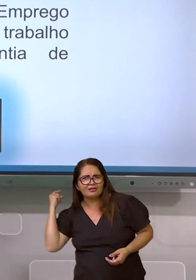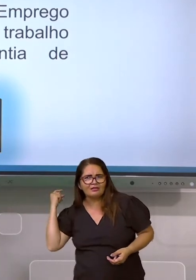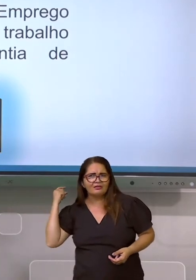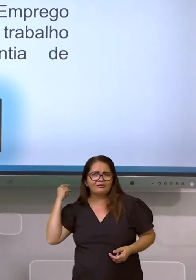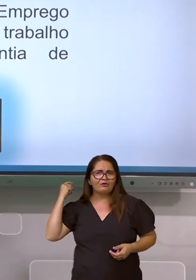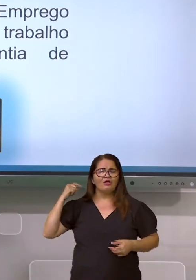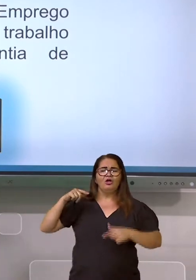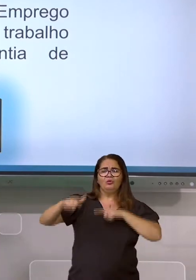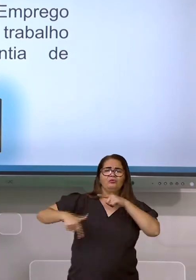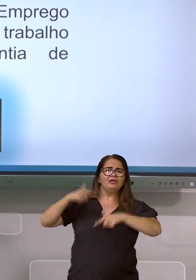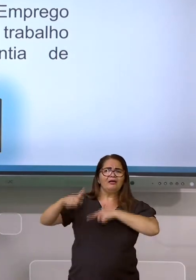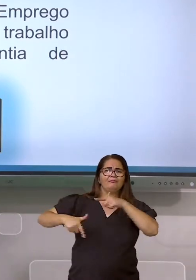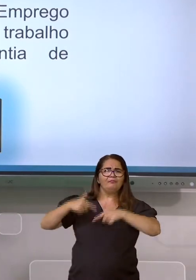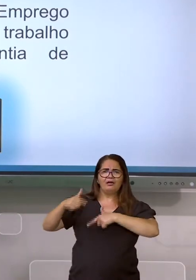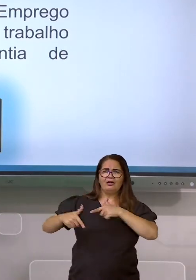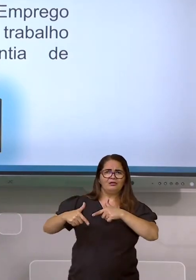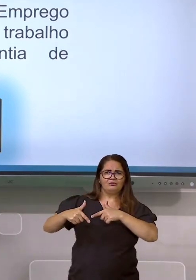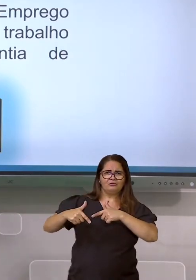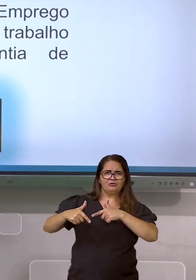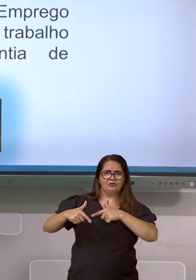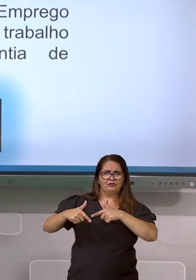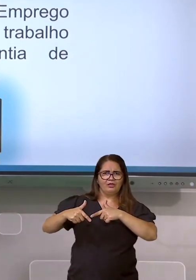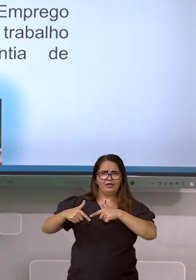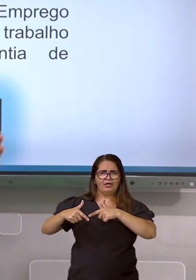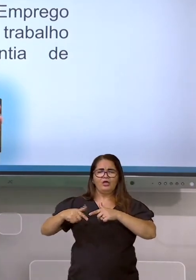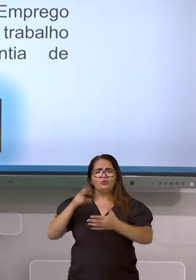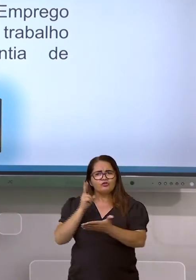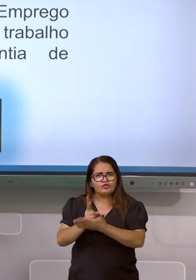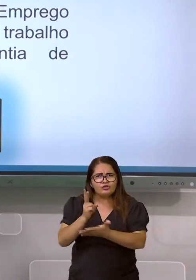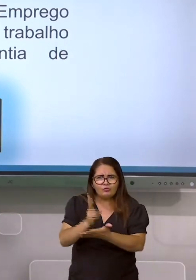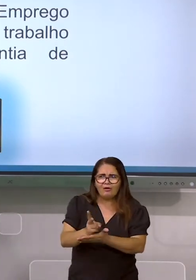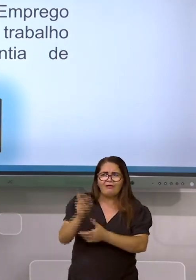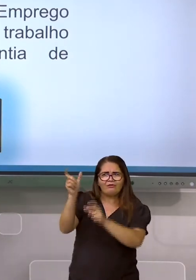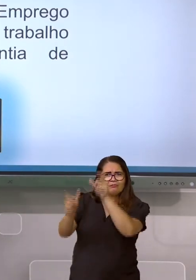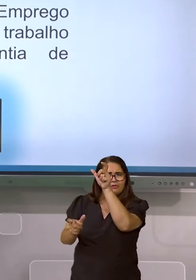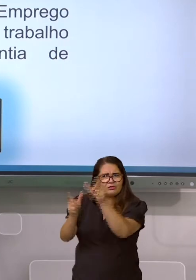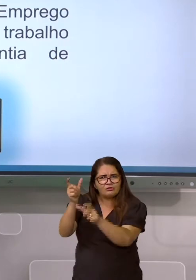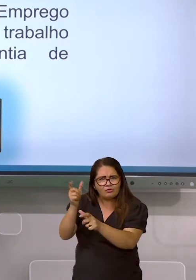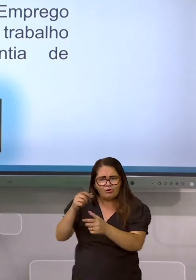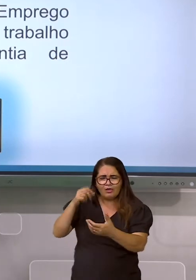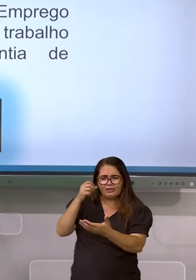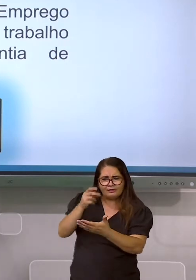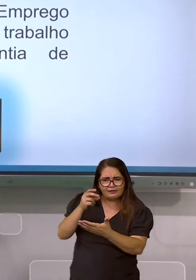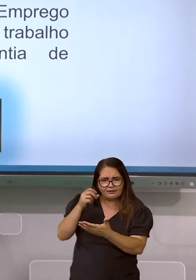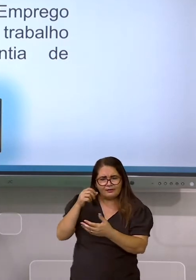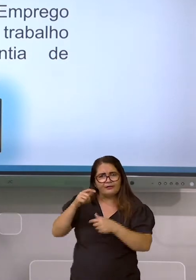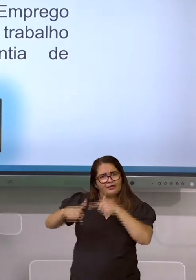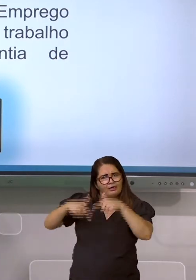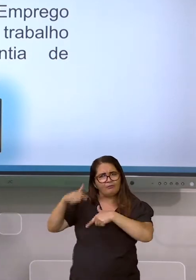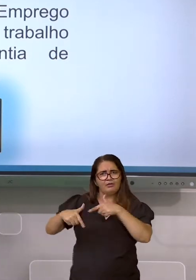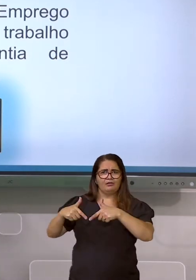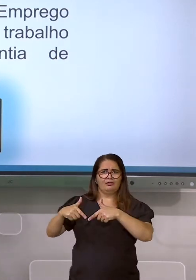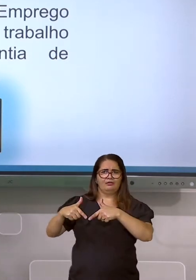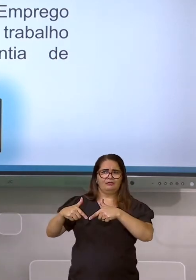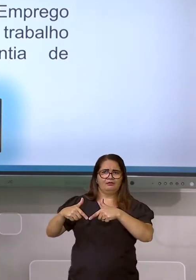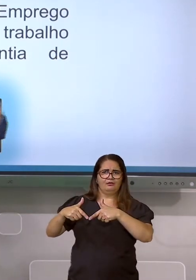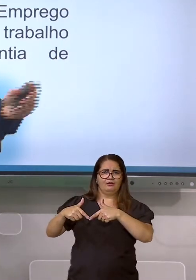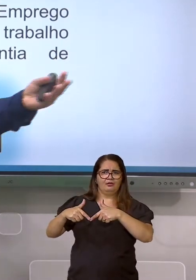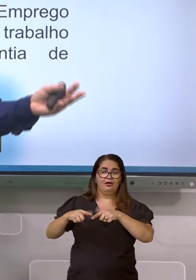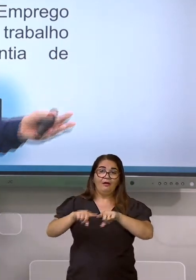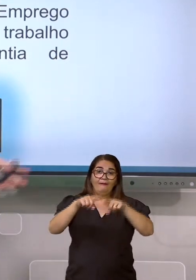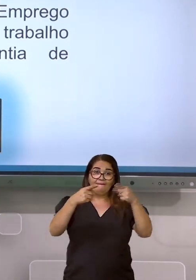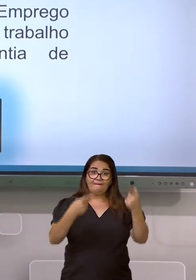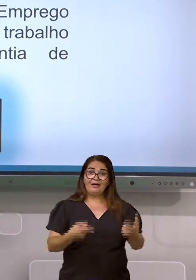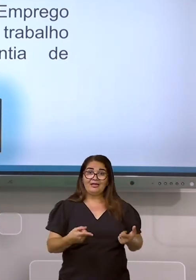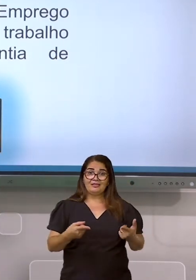mudam. E de repente, eu sou um profissional que tenho que voltar, tenho que me especializar porque a função que eu faço